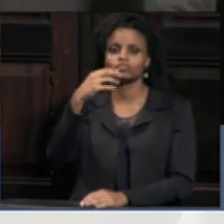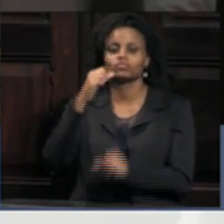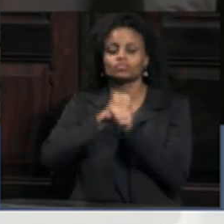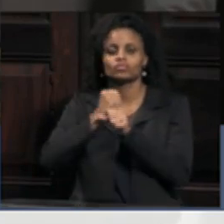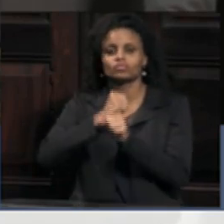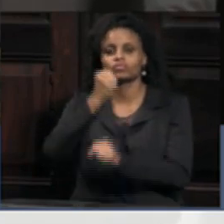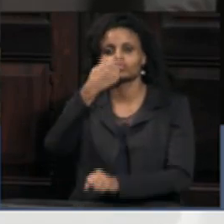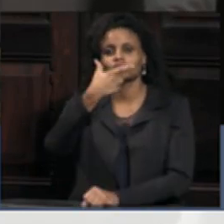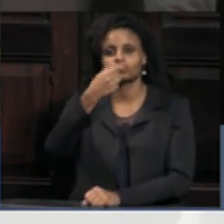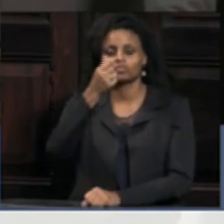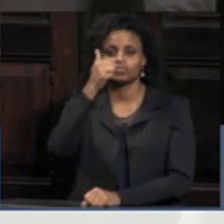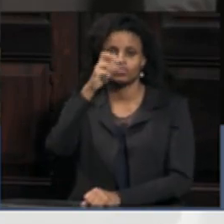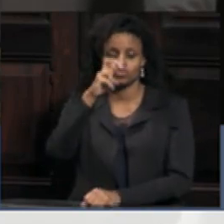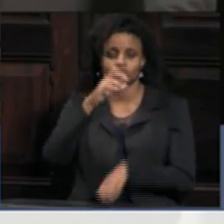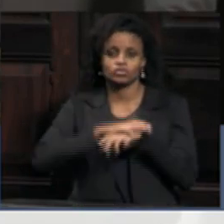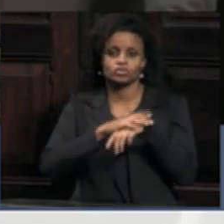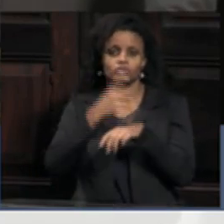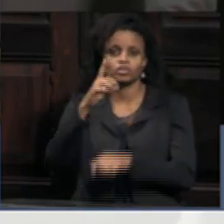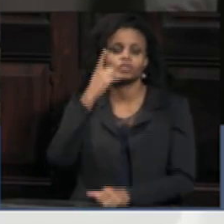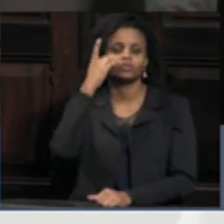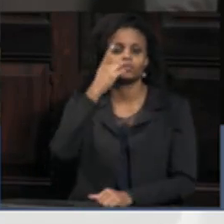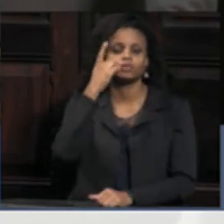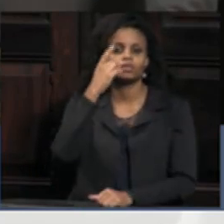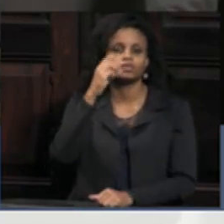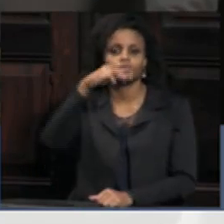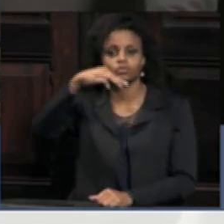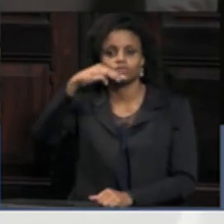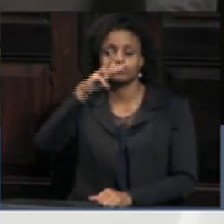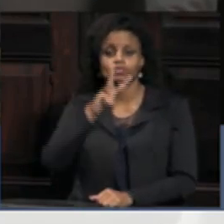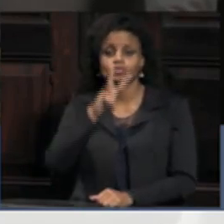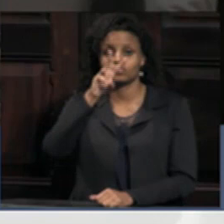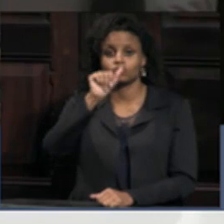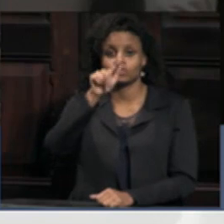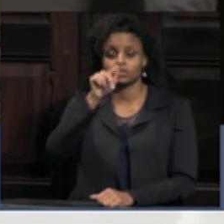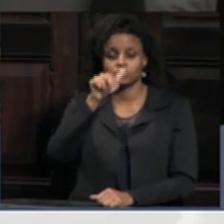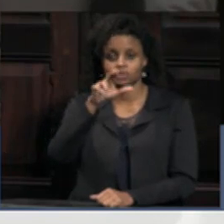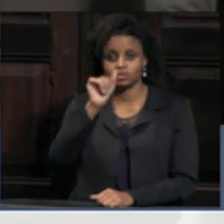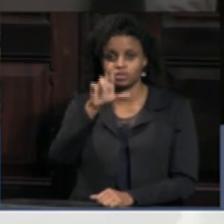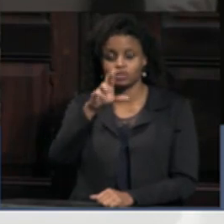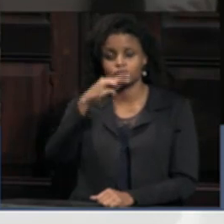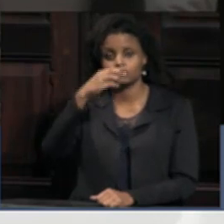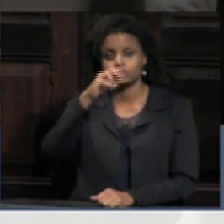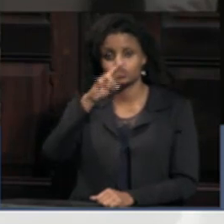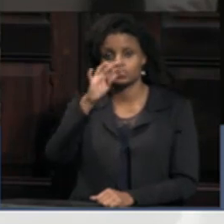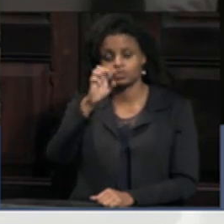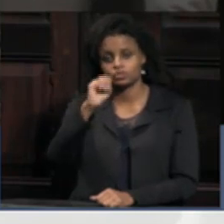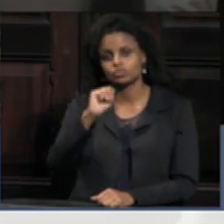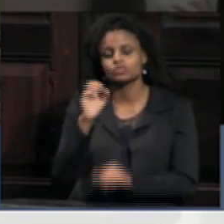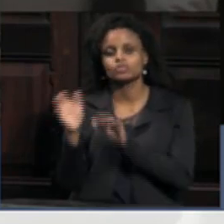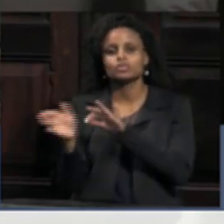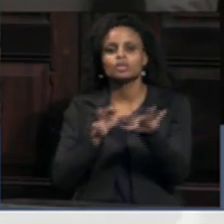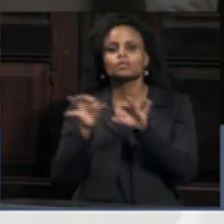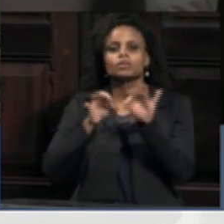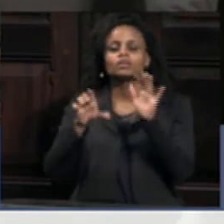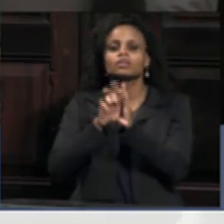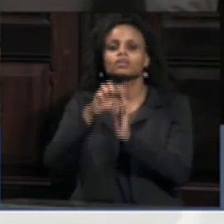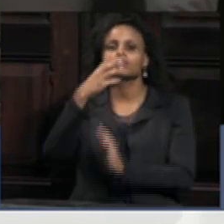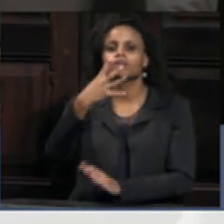684-A/2015, autoria do deputado Nivaldo Mulim e Wagner Montes. Veto total oposto ao projeto de lei